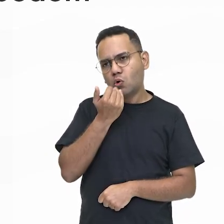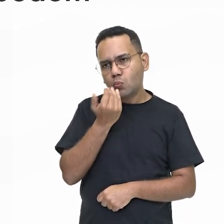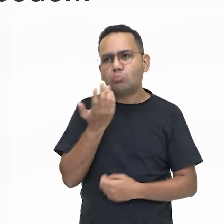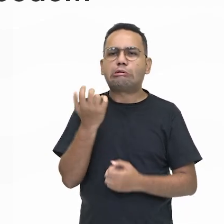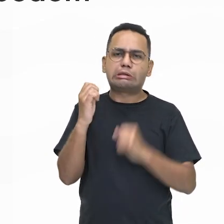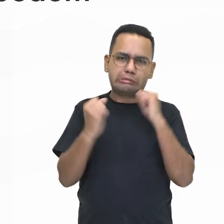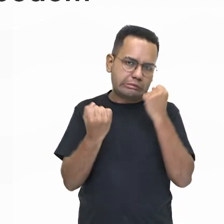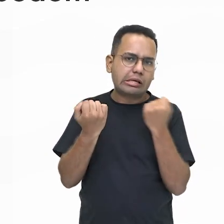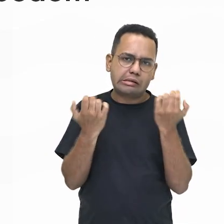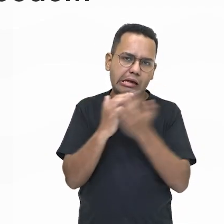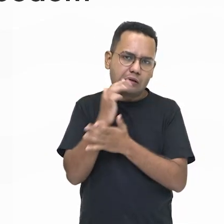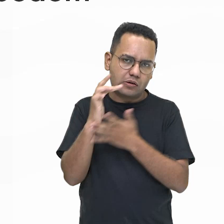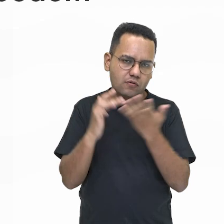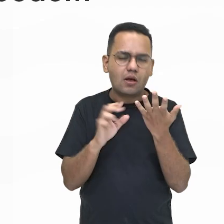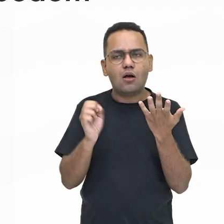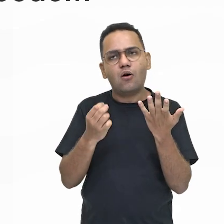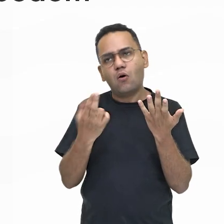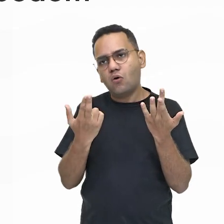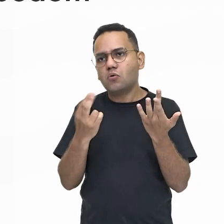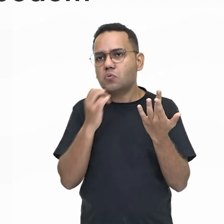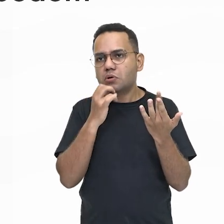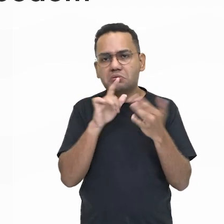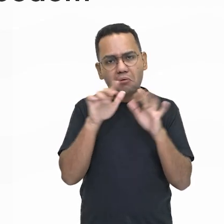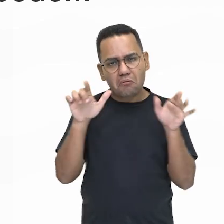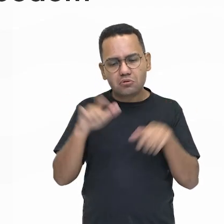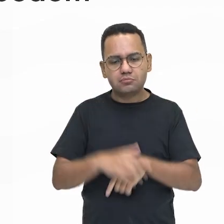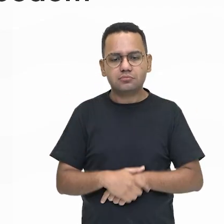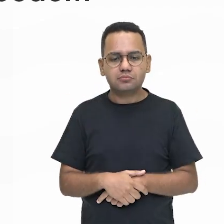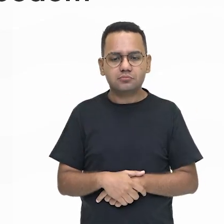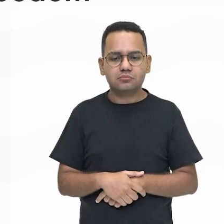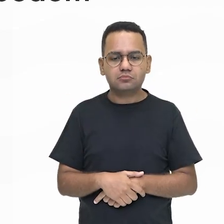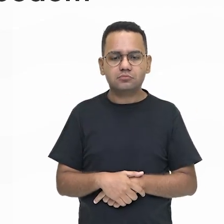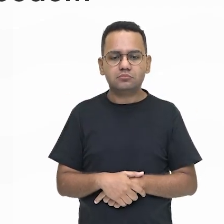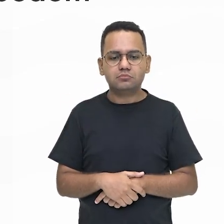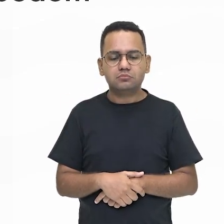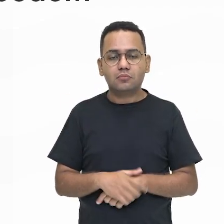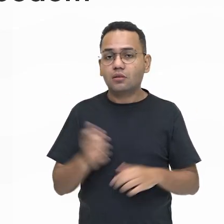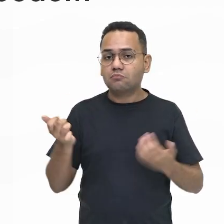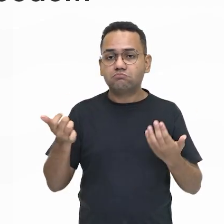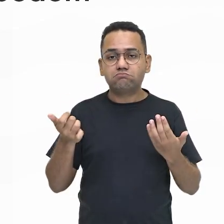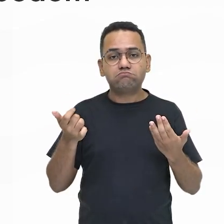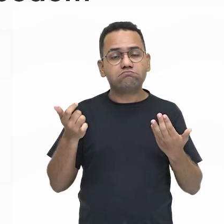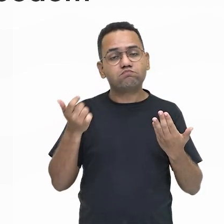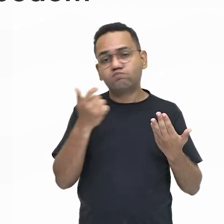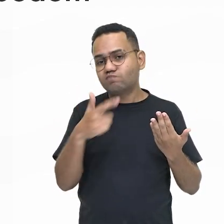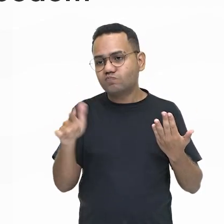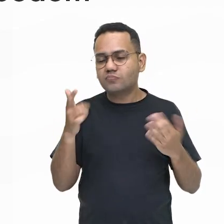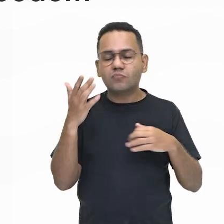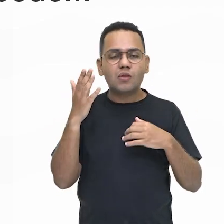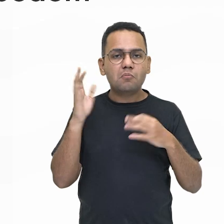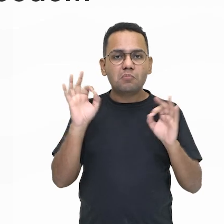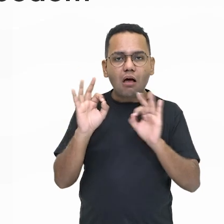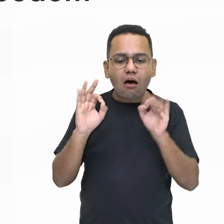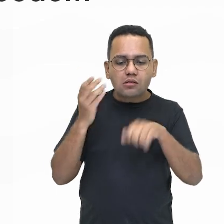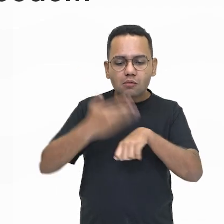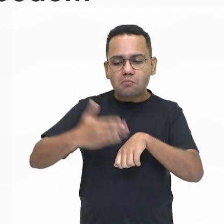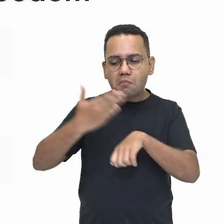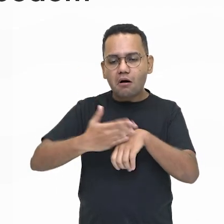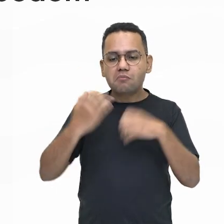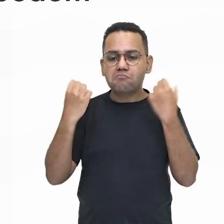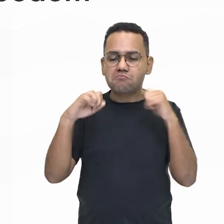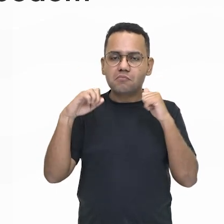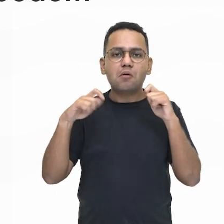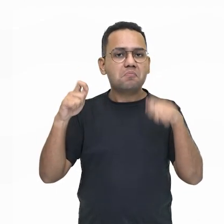dos alimentos animais, né? Falta de atividade física e você está propenso a adquirir